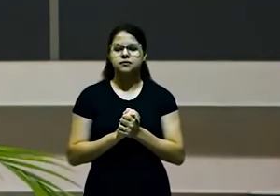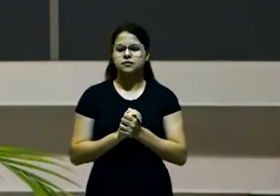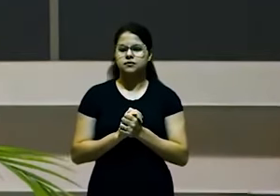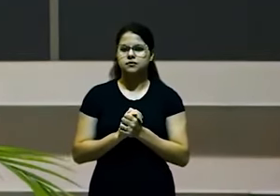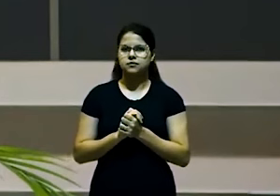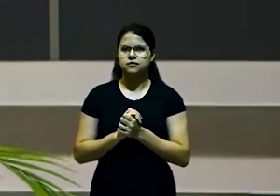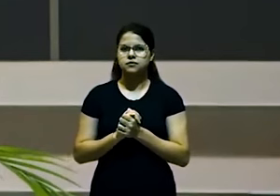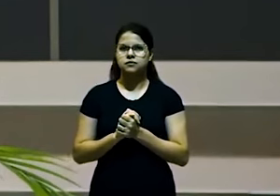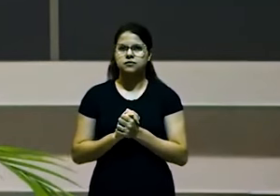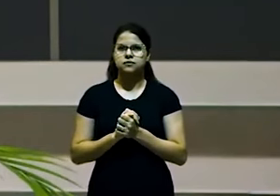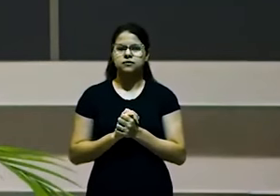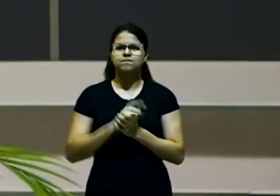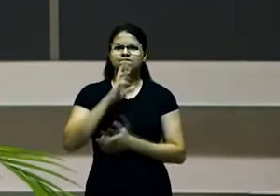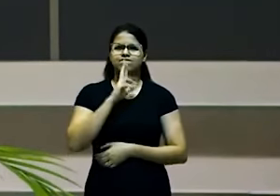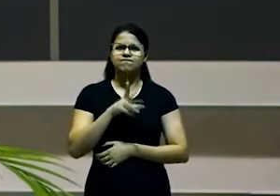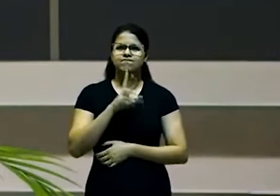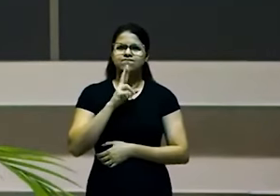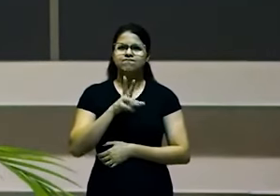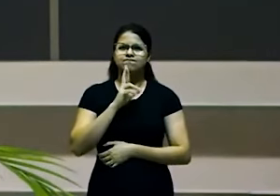noite tando